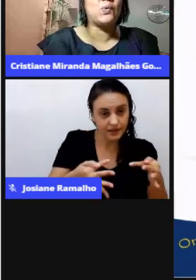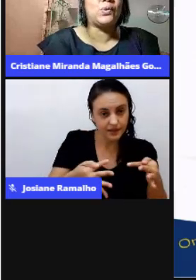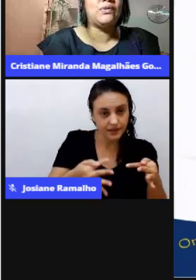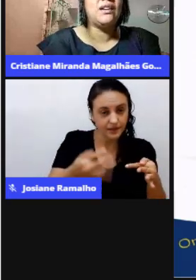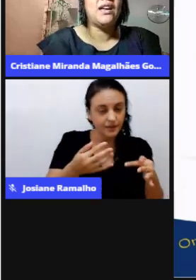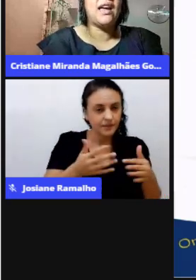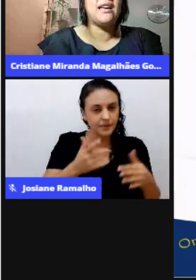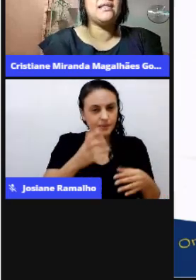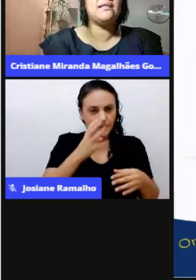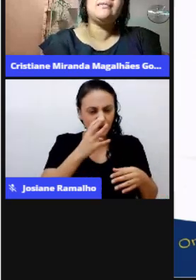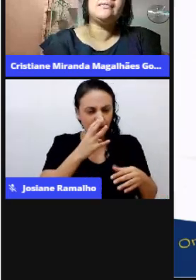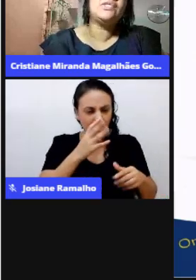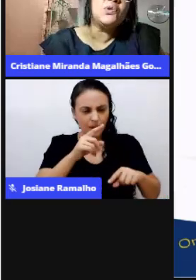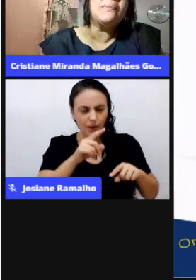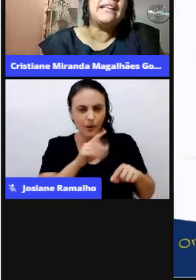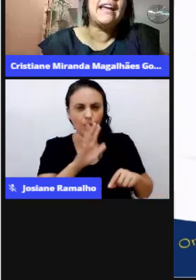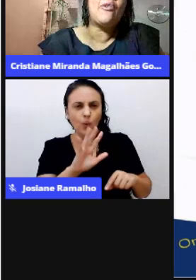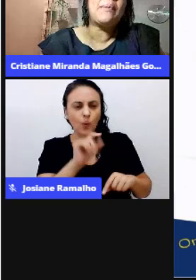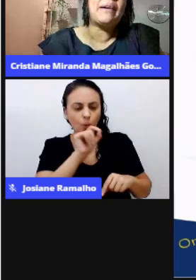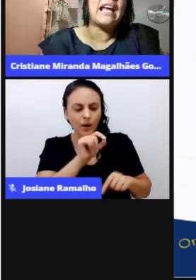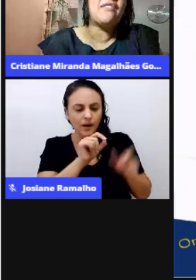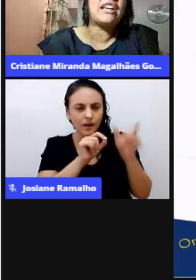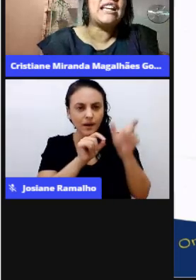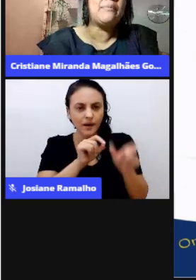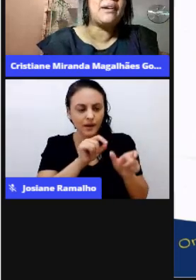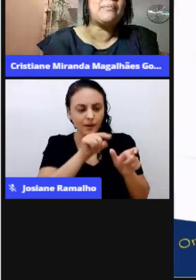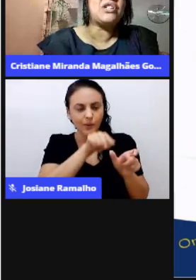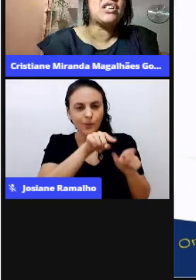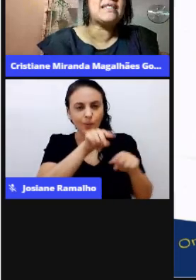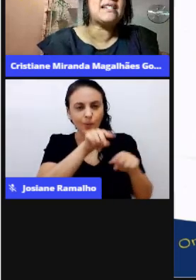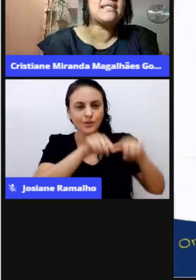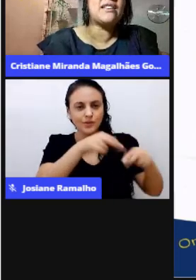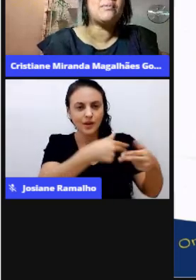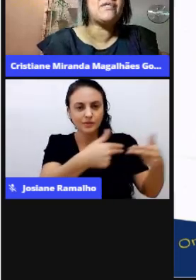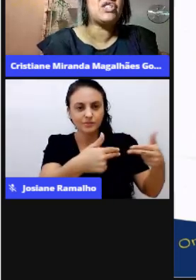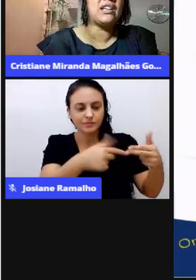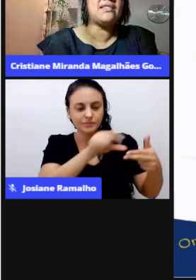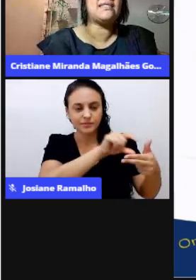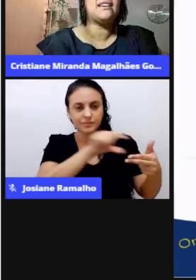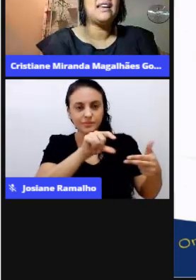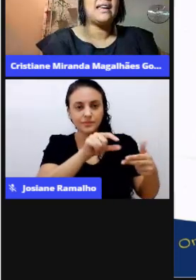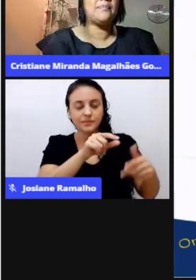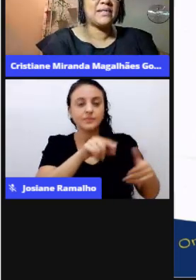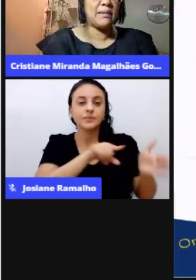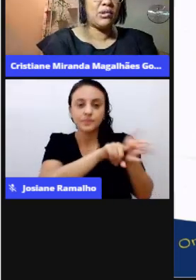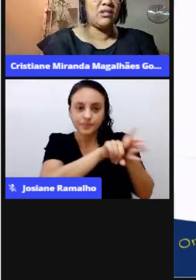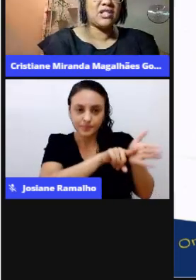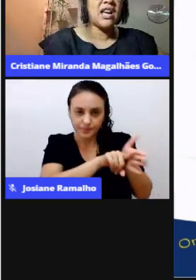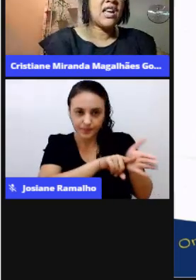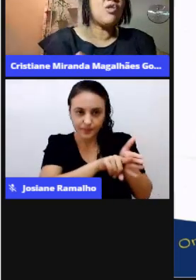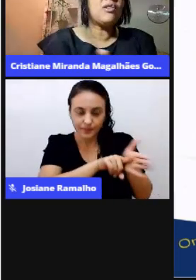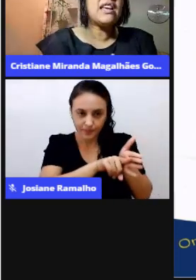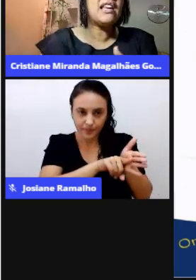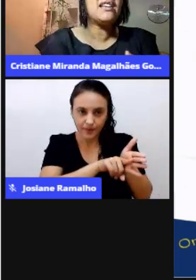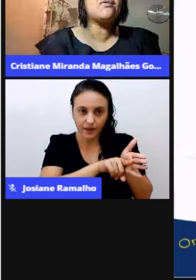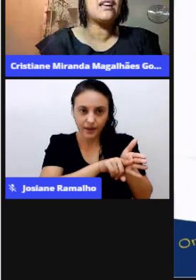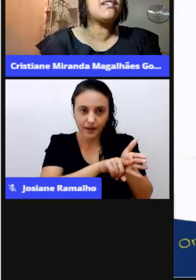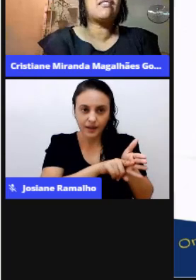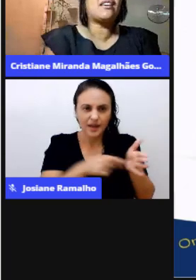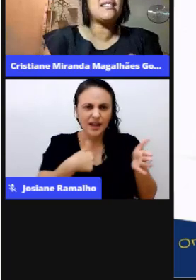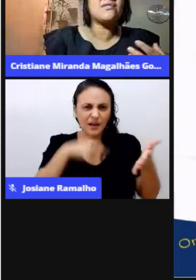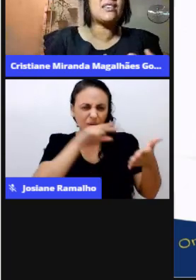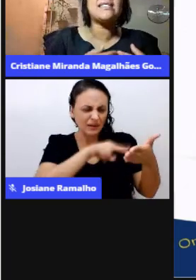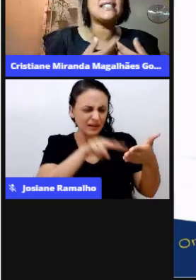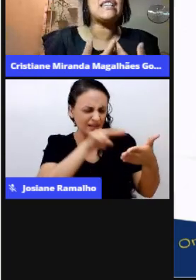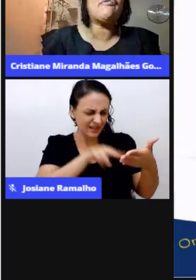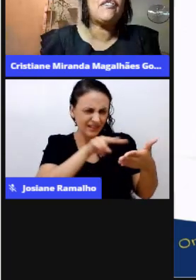de estudo. Em suma, né, é uma palavra que lhe permite exercer uma vigilância epistemológica. Eu li isso